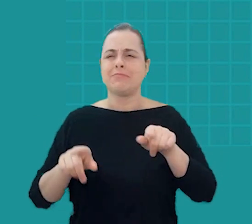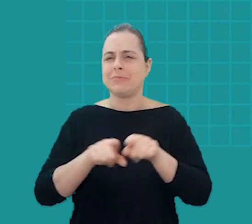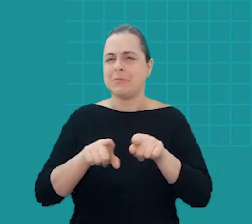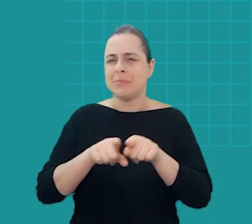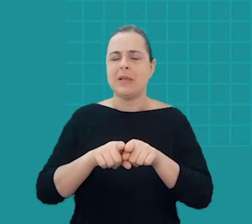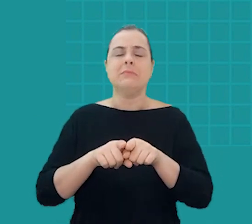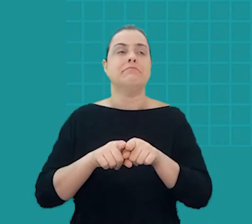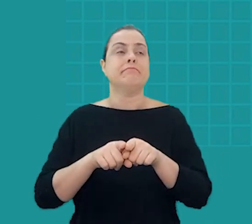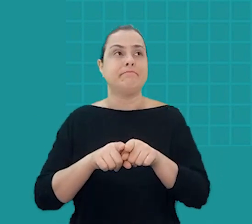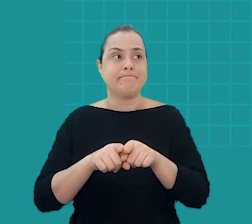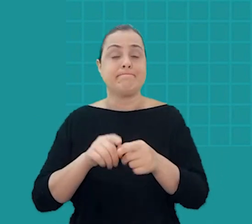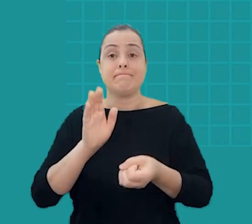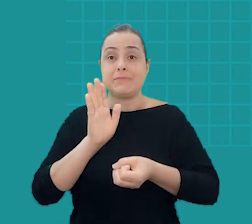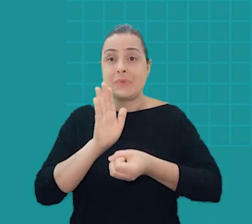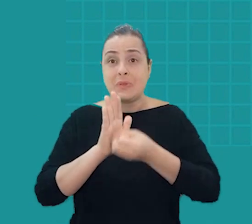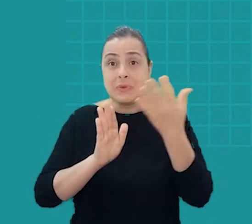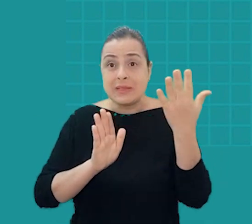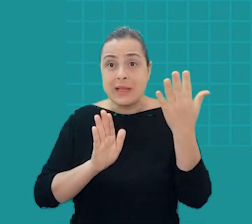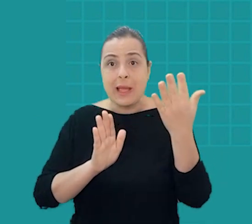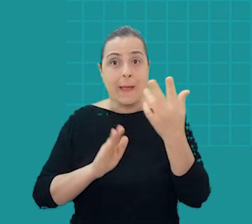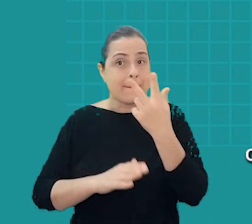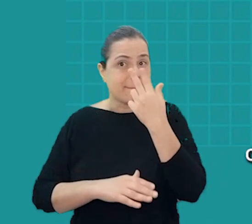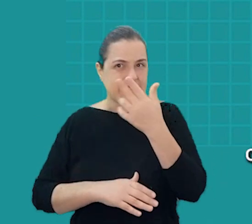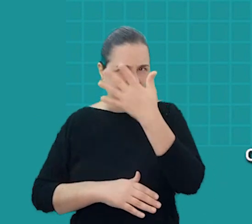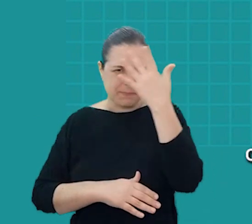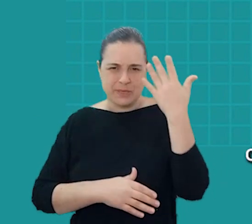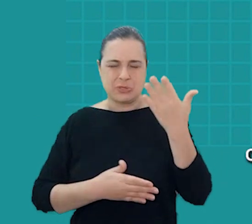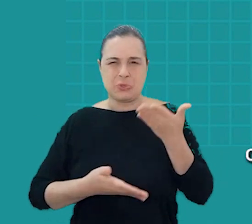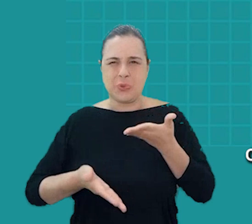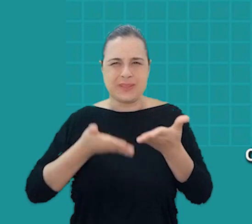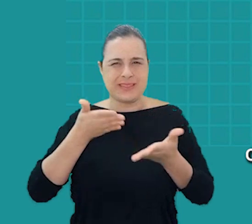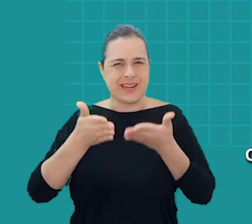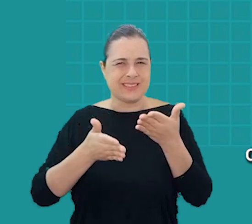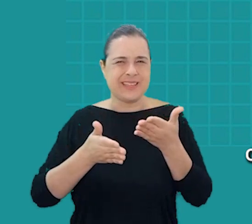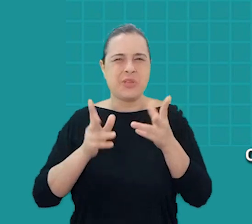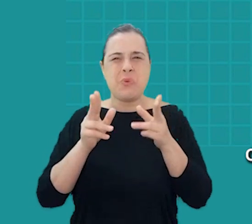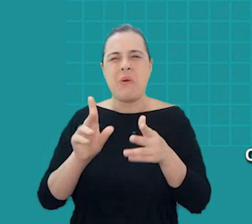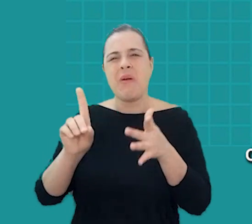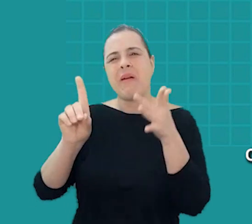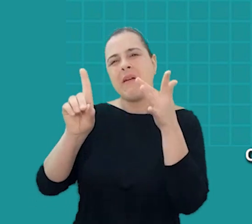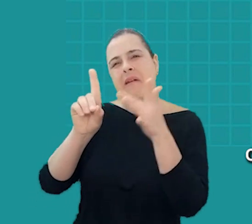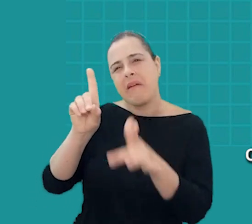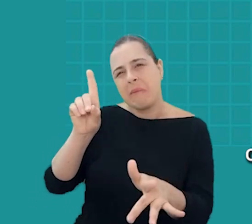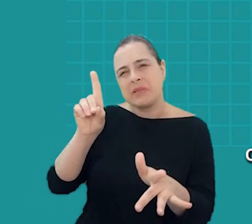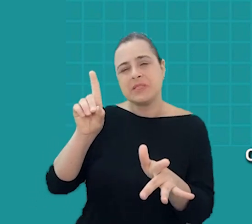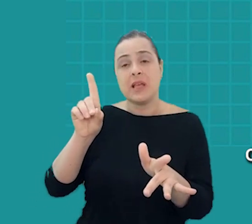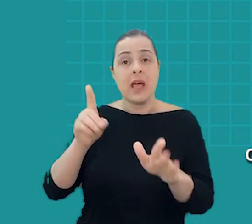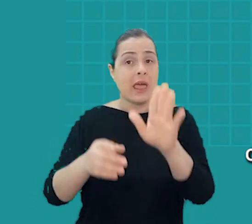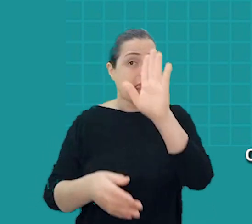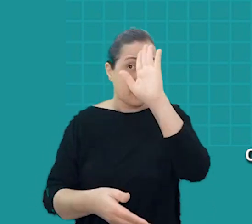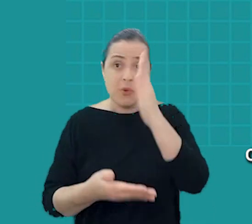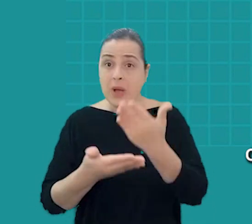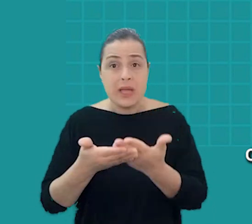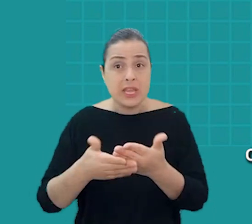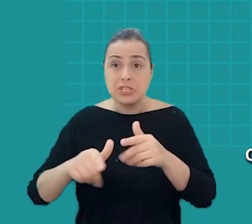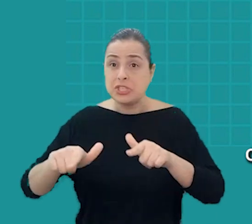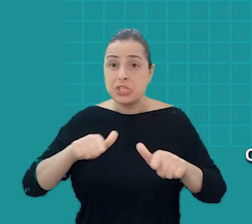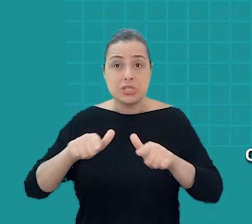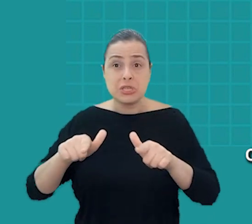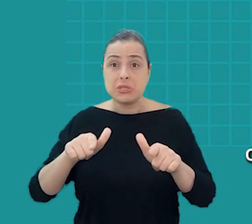as pessoas não nos capacitam, capacitismo, ou não acreditam das tarefas mais fáceis ou coisas